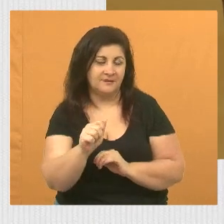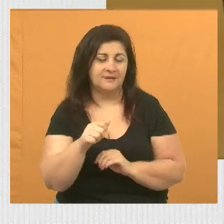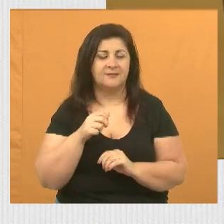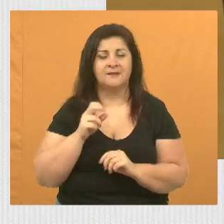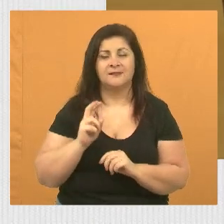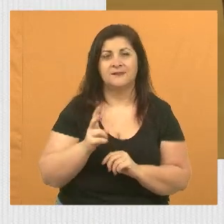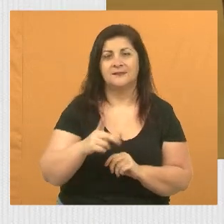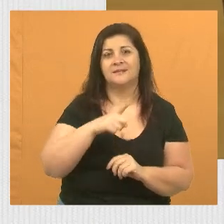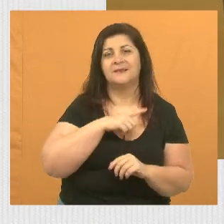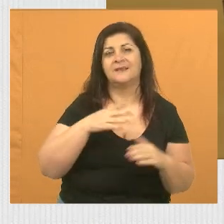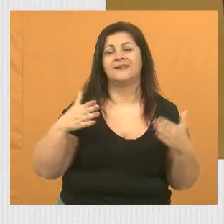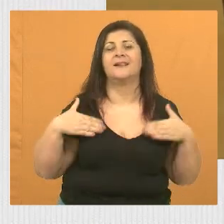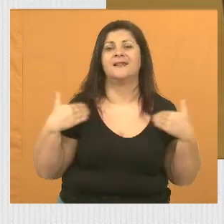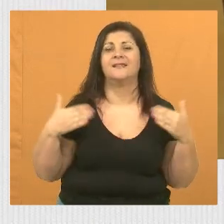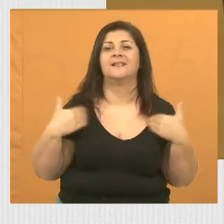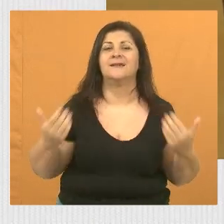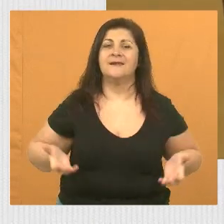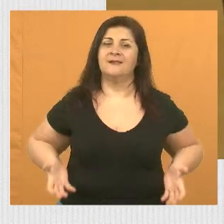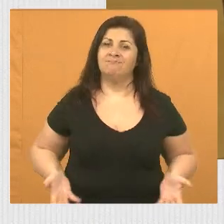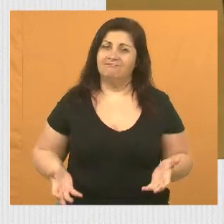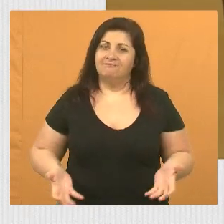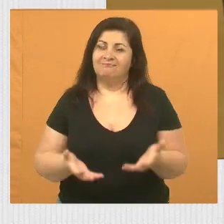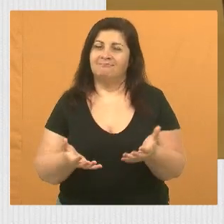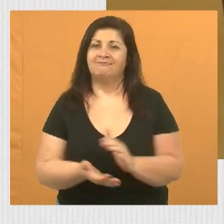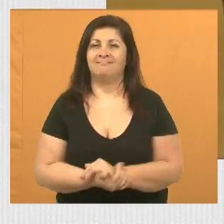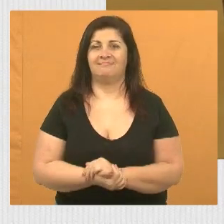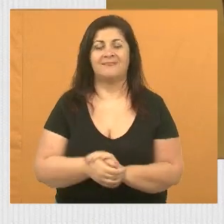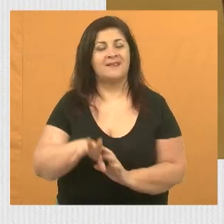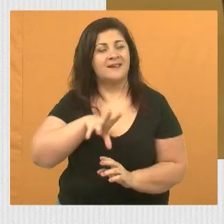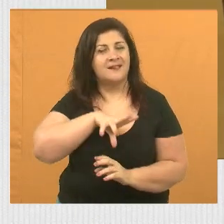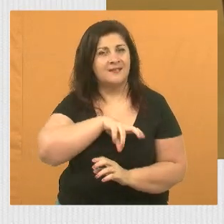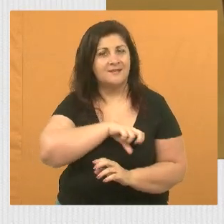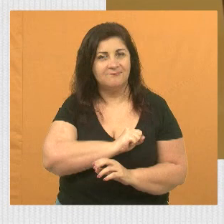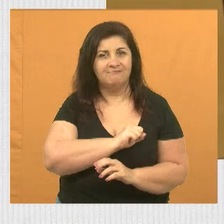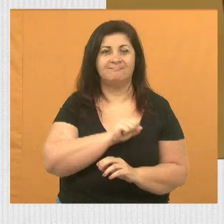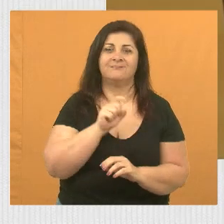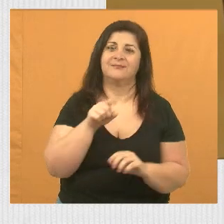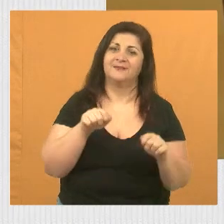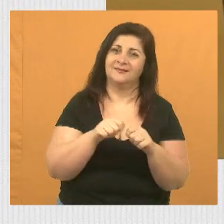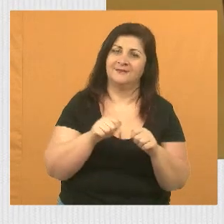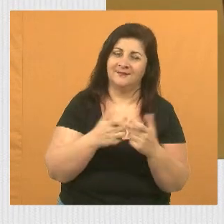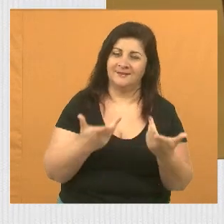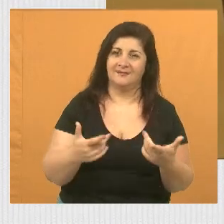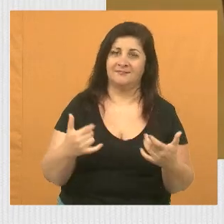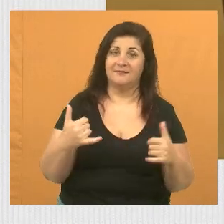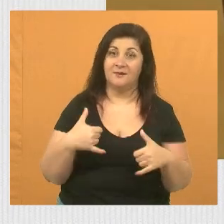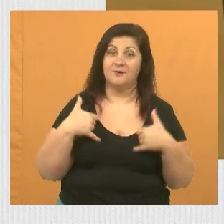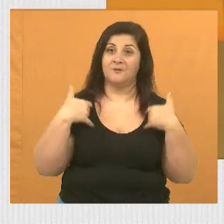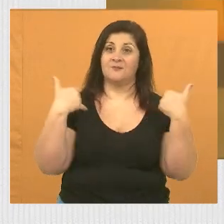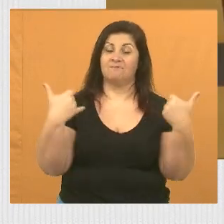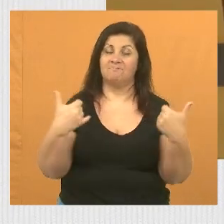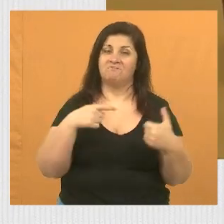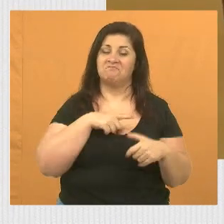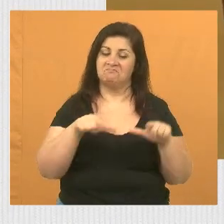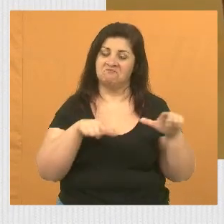com essa alegria, com esse entusiasmo e com esse amor no que você faz. É um orgulho tê-la na equipe Lamartine,